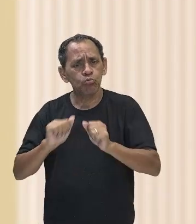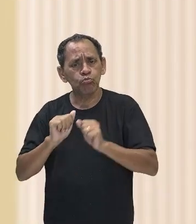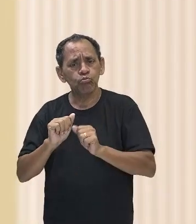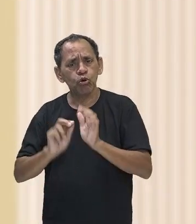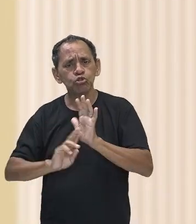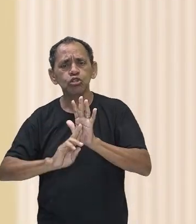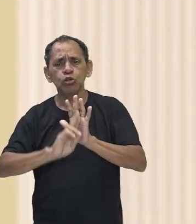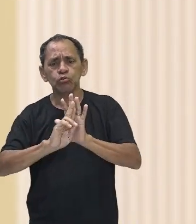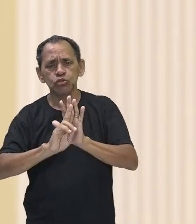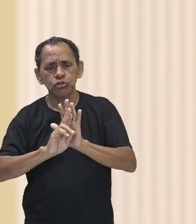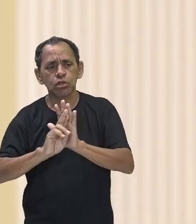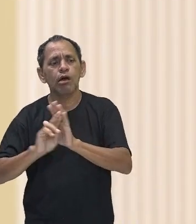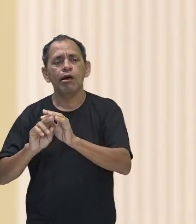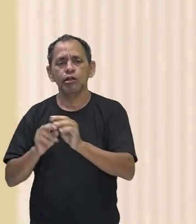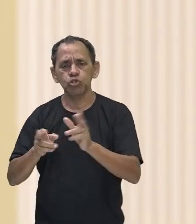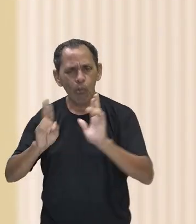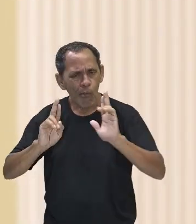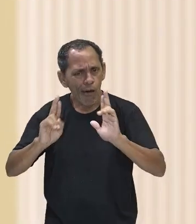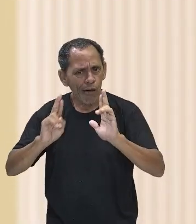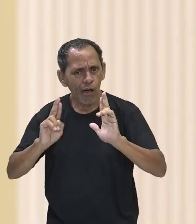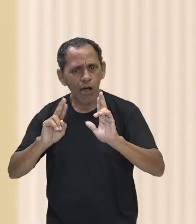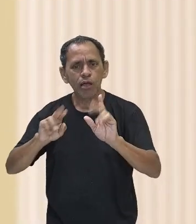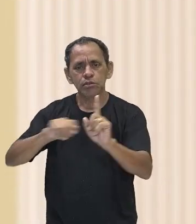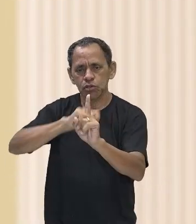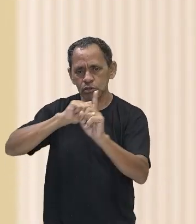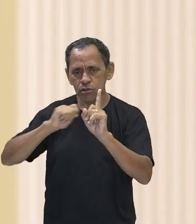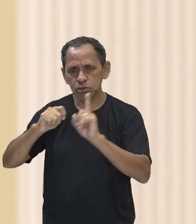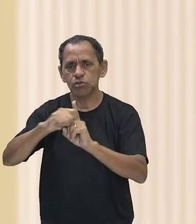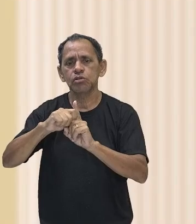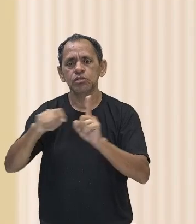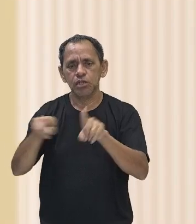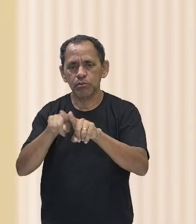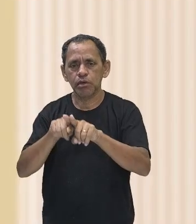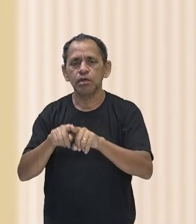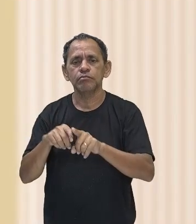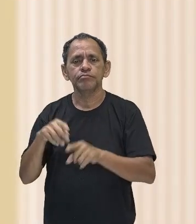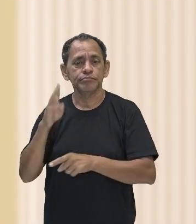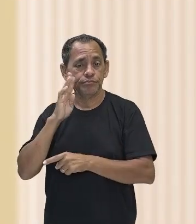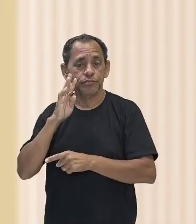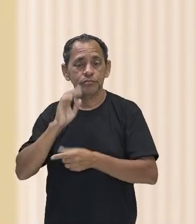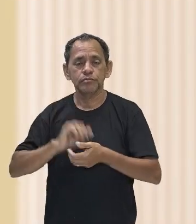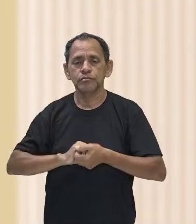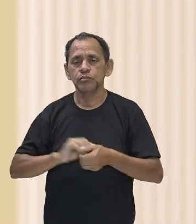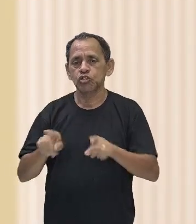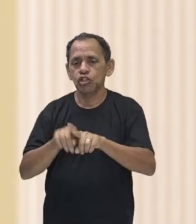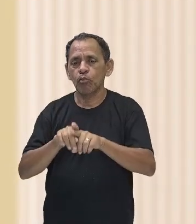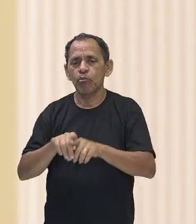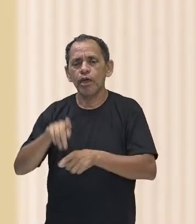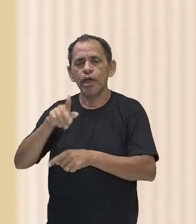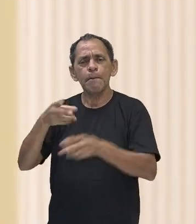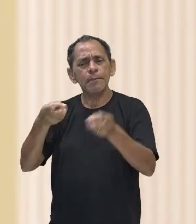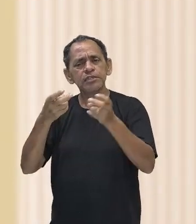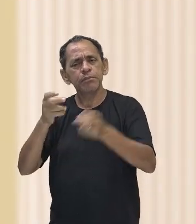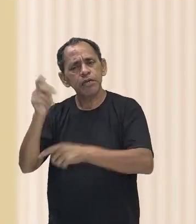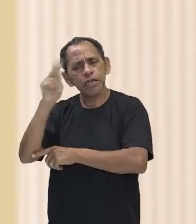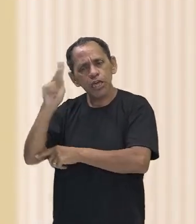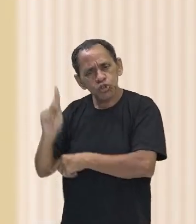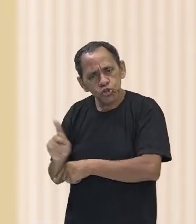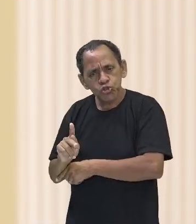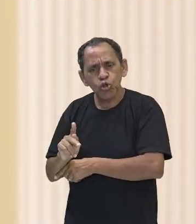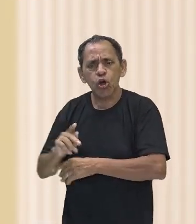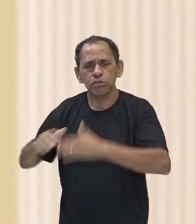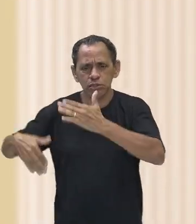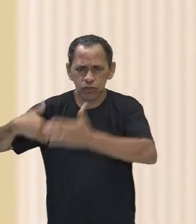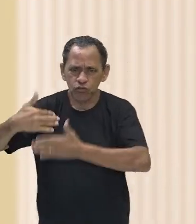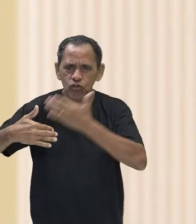nos movimentos sociais, tá bom? É muito legal a gente observar um pouquinho dessa história, né, da construção dos movimentos